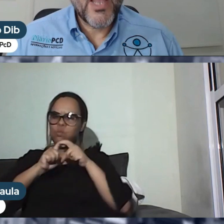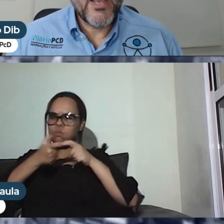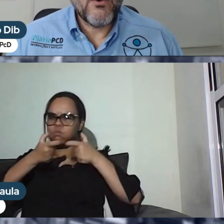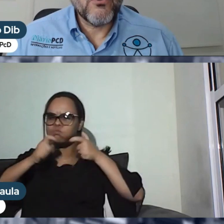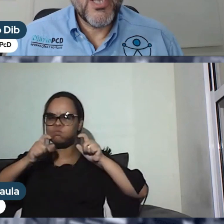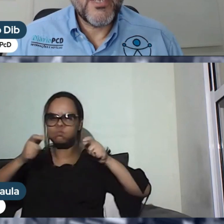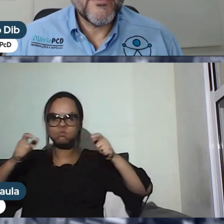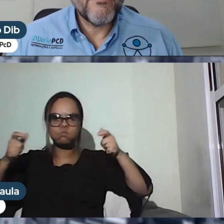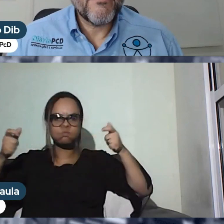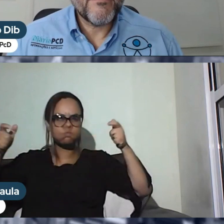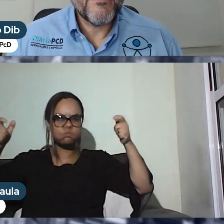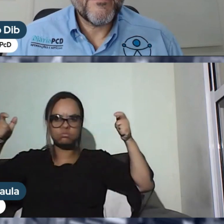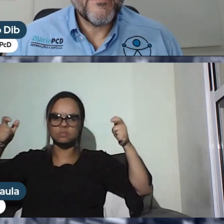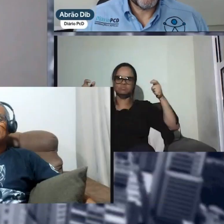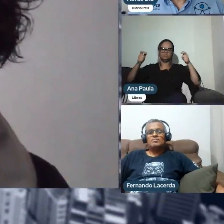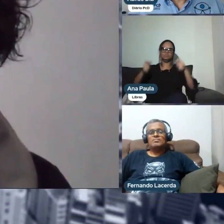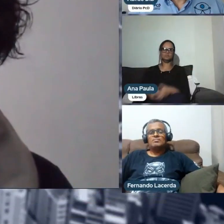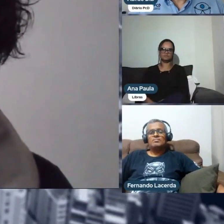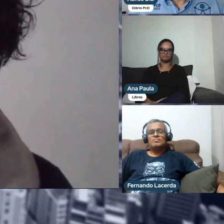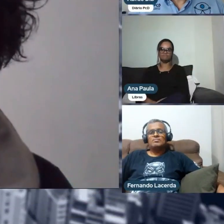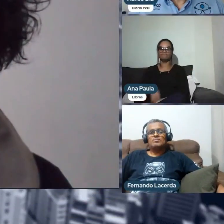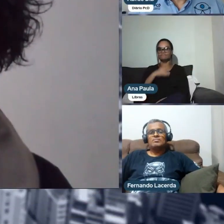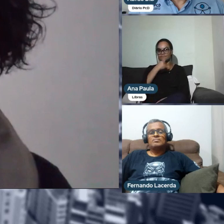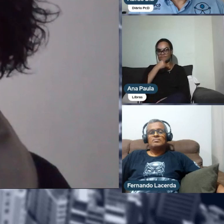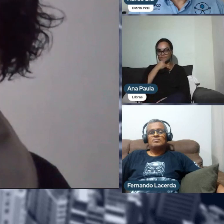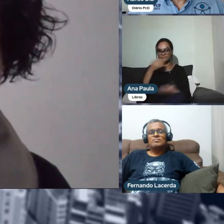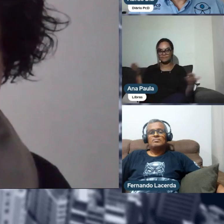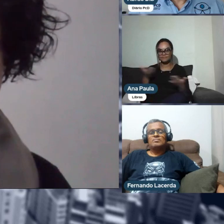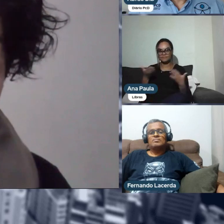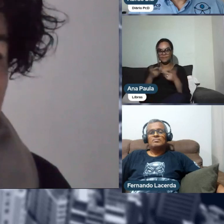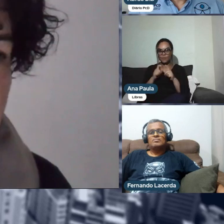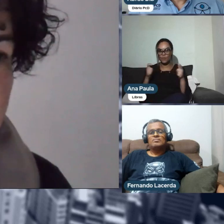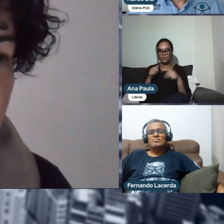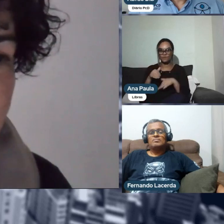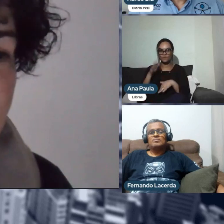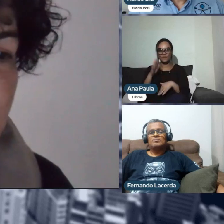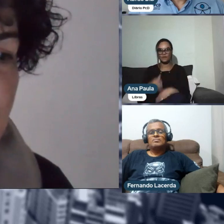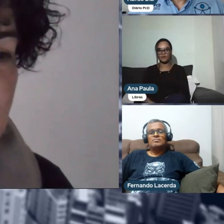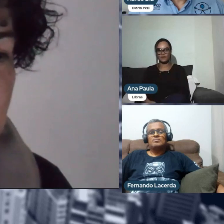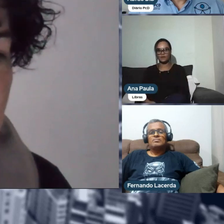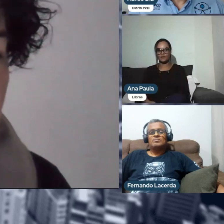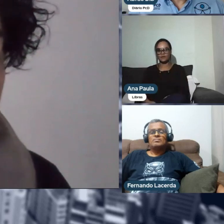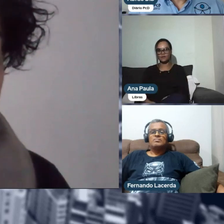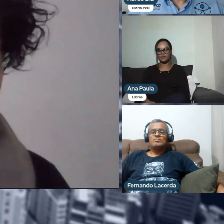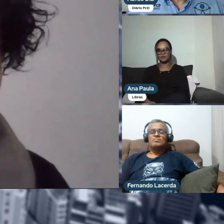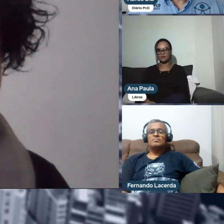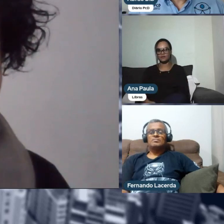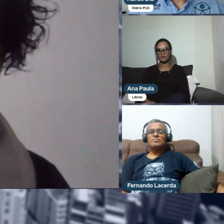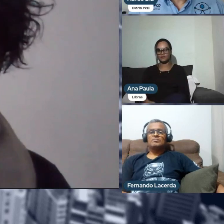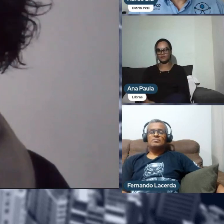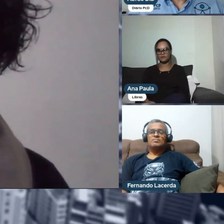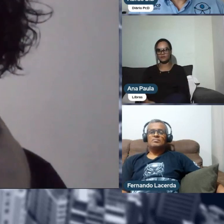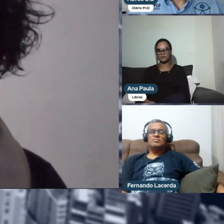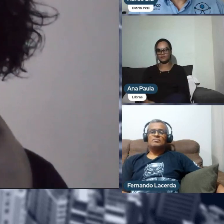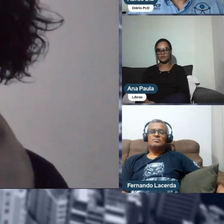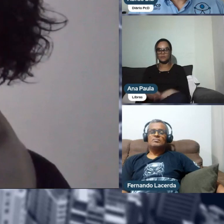órgãos, né, Luciane? Isso. Infelizmente, hoje, tem aumentado cada vez mais por conta de... do